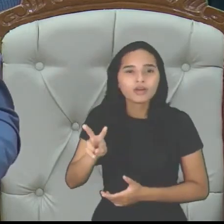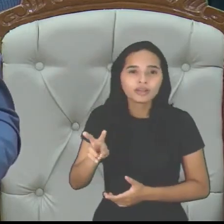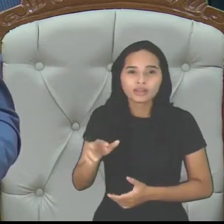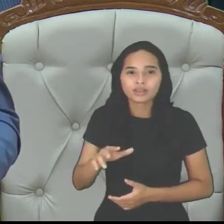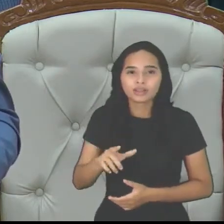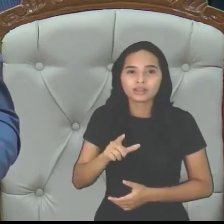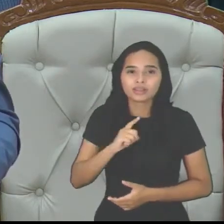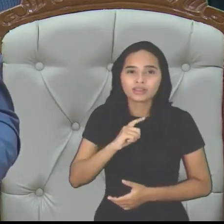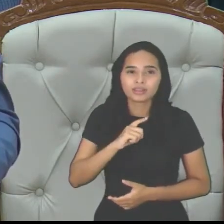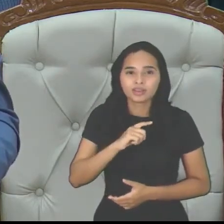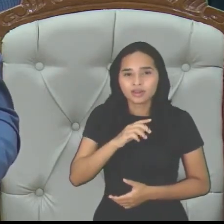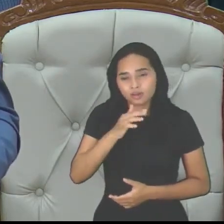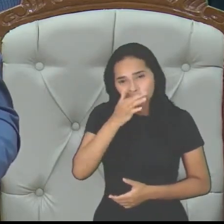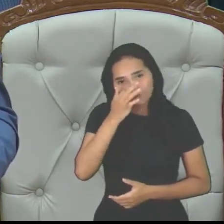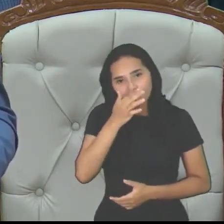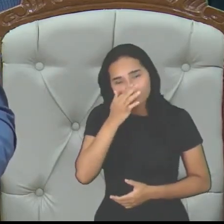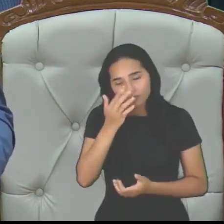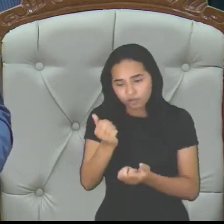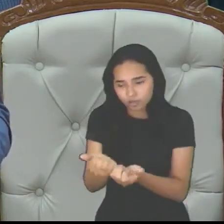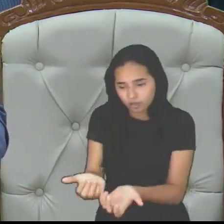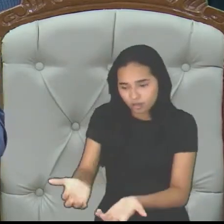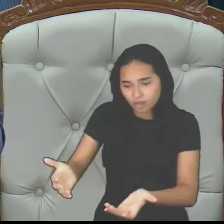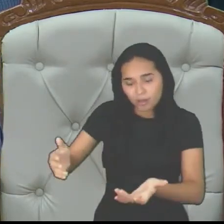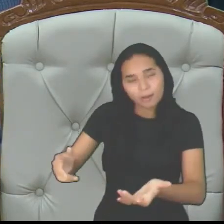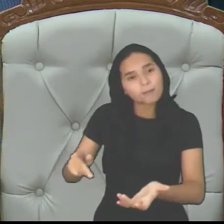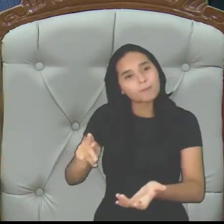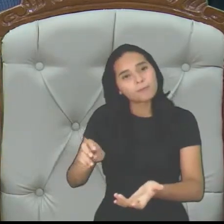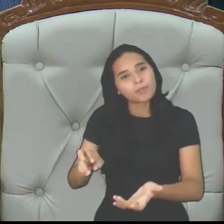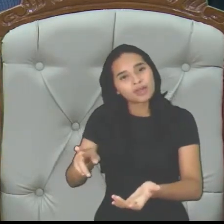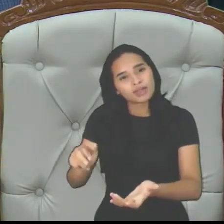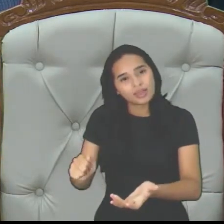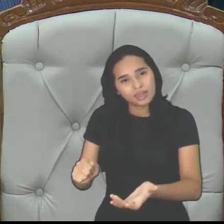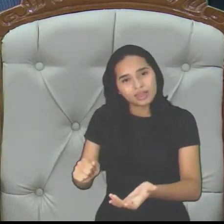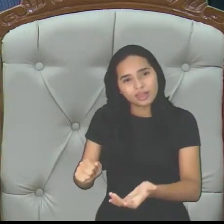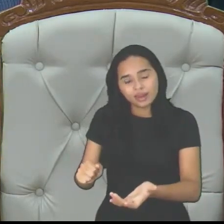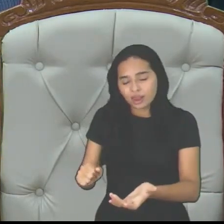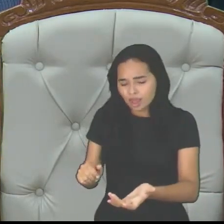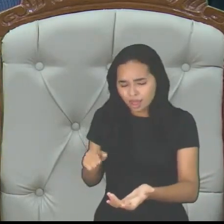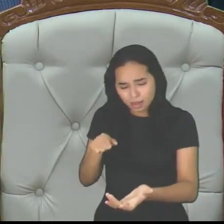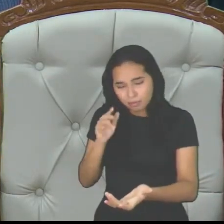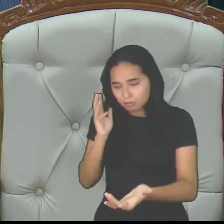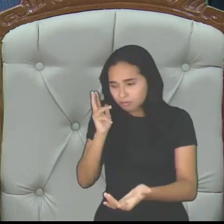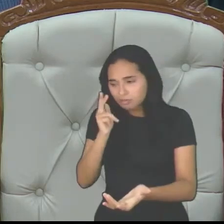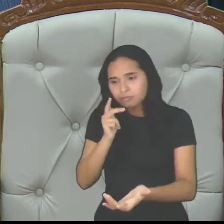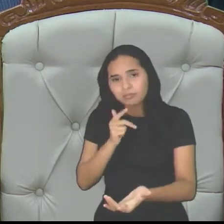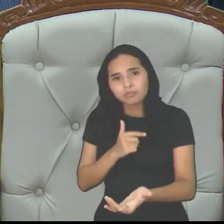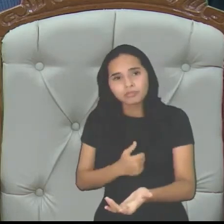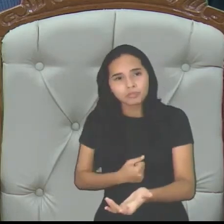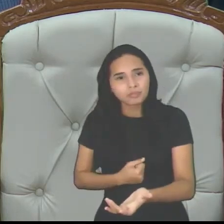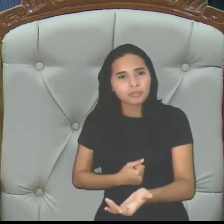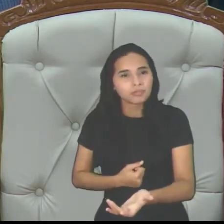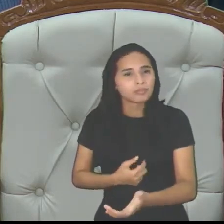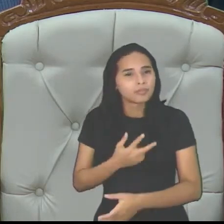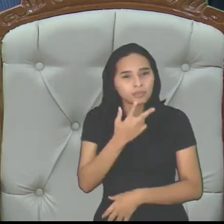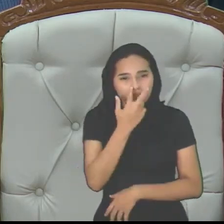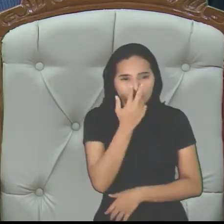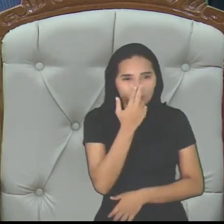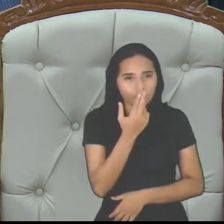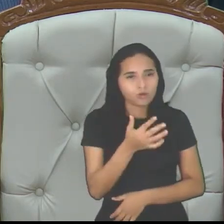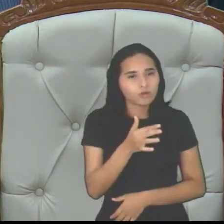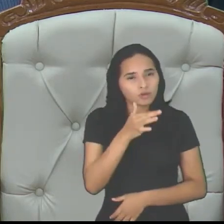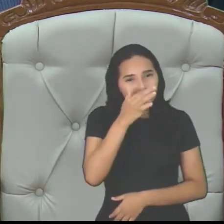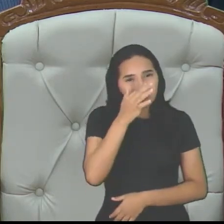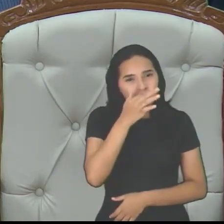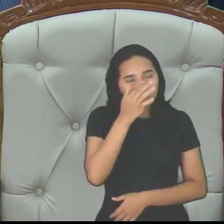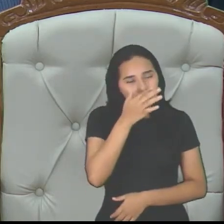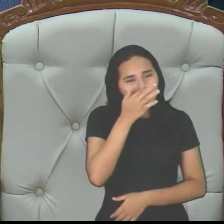tinha uma pera que chamava a atenção das pessoas. Parecia mais o fruto do